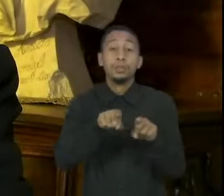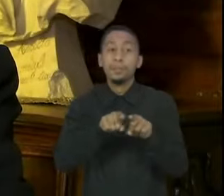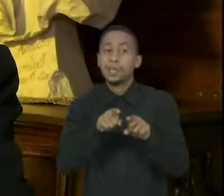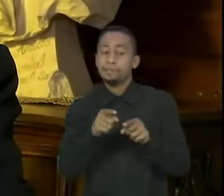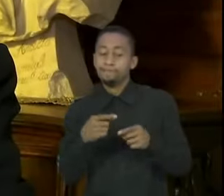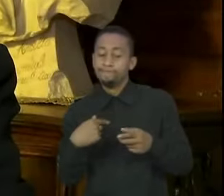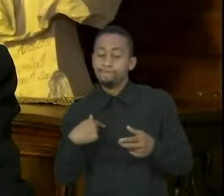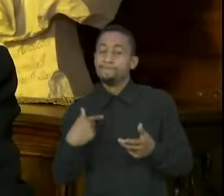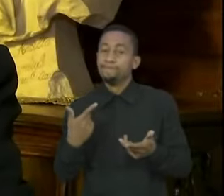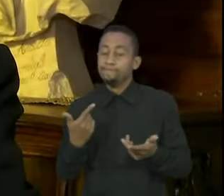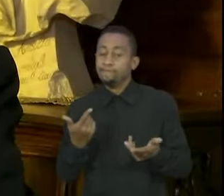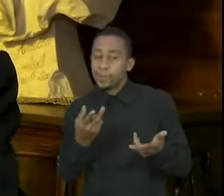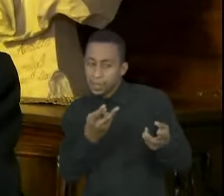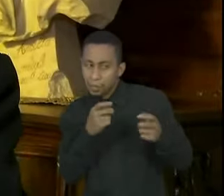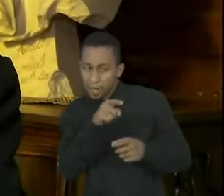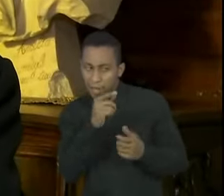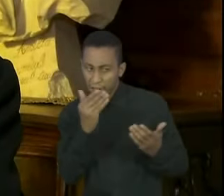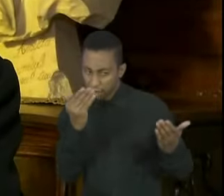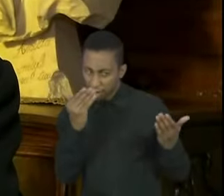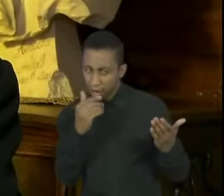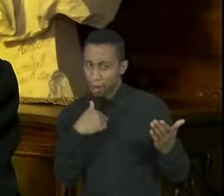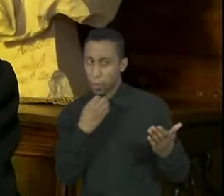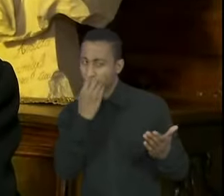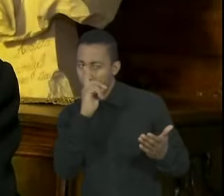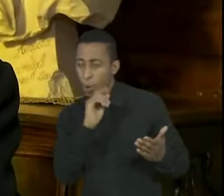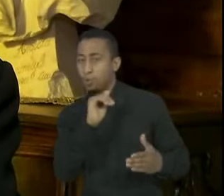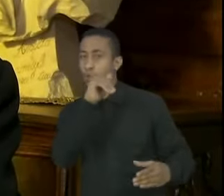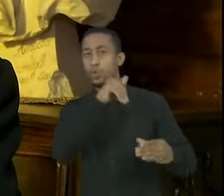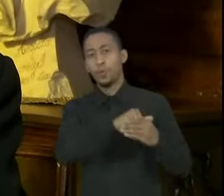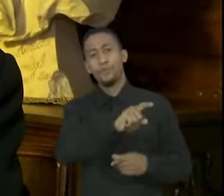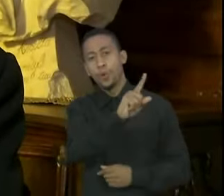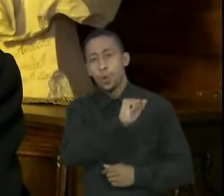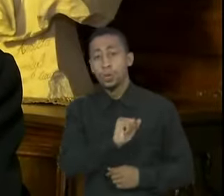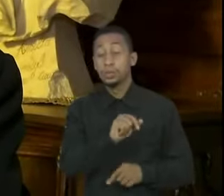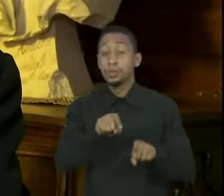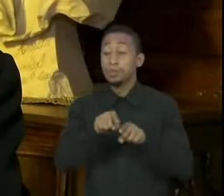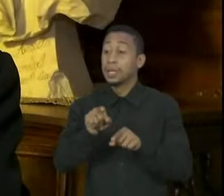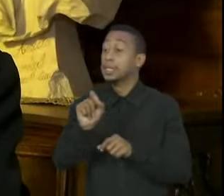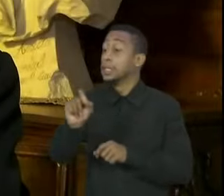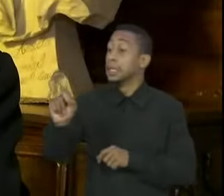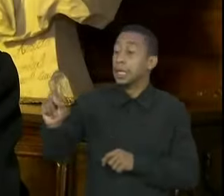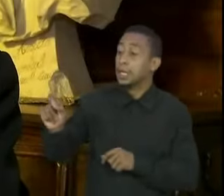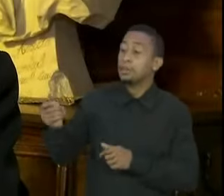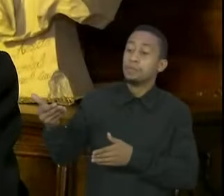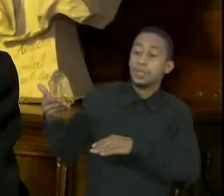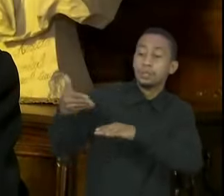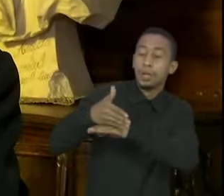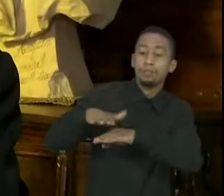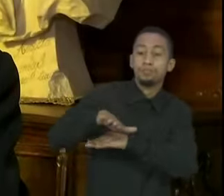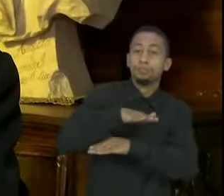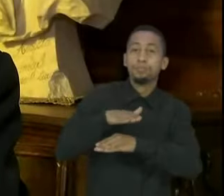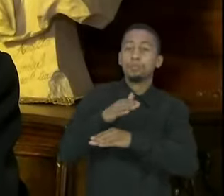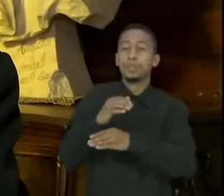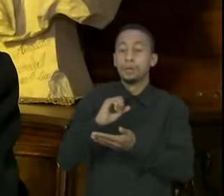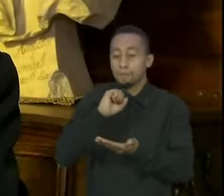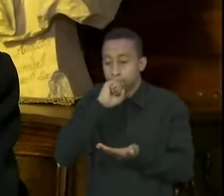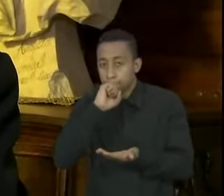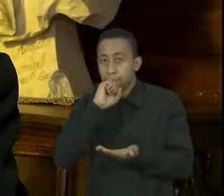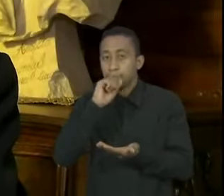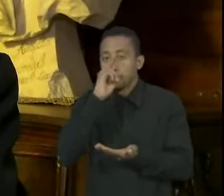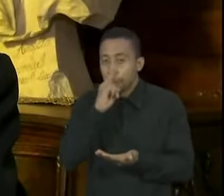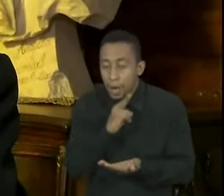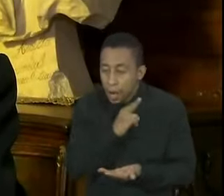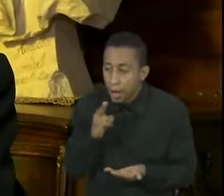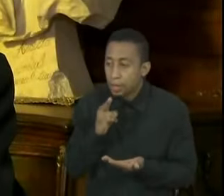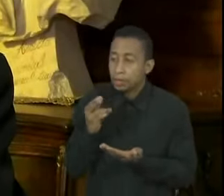Jordão para não deixar os avançar na direção do sacerdócio e maneira aqui é claro nós vamos